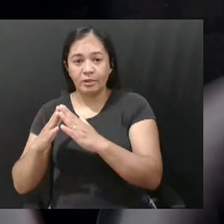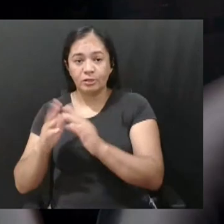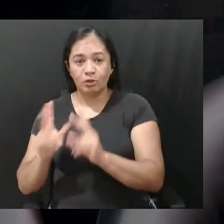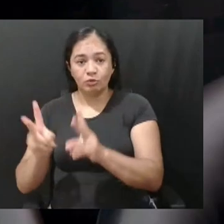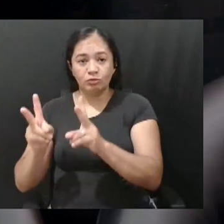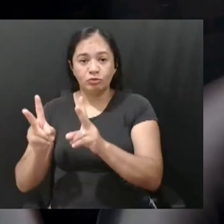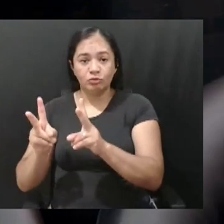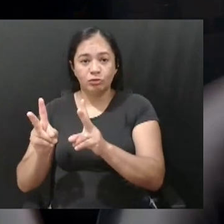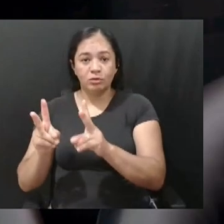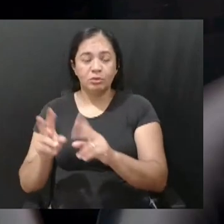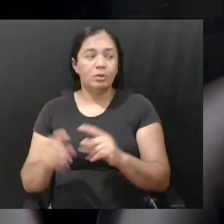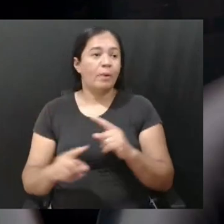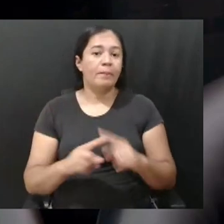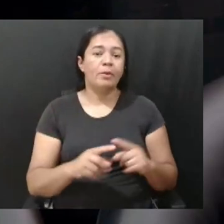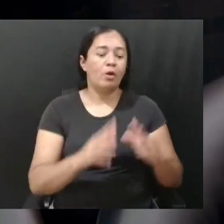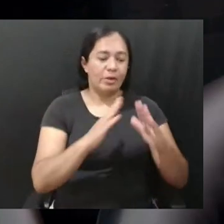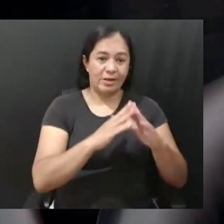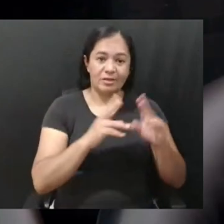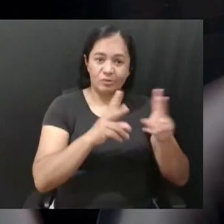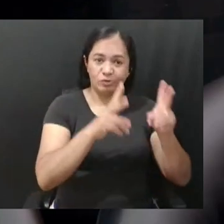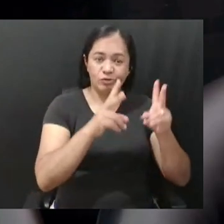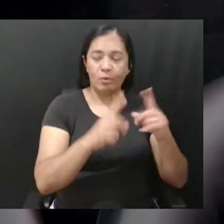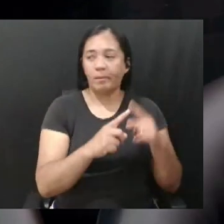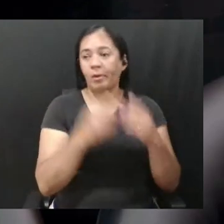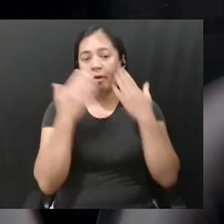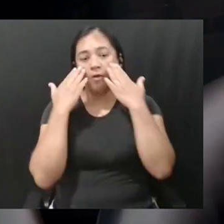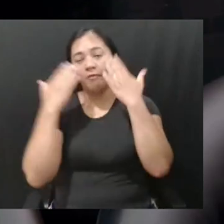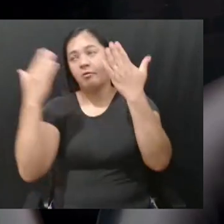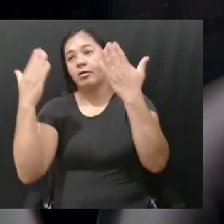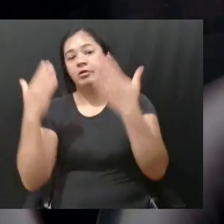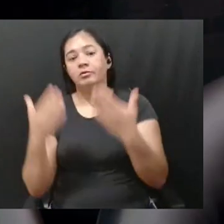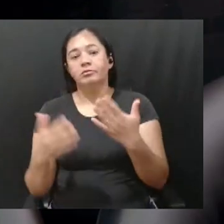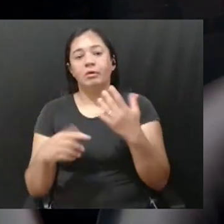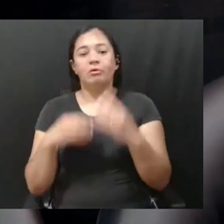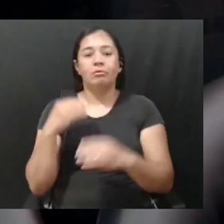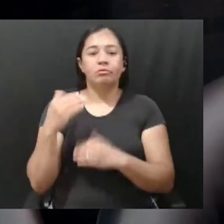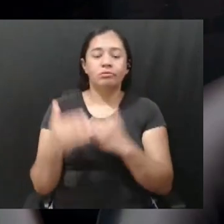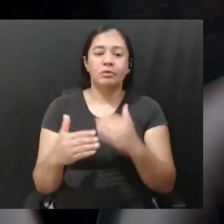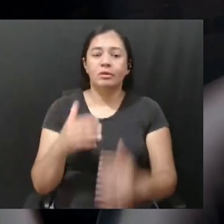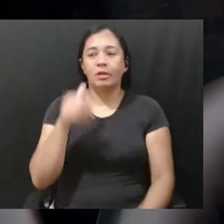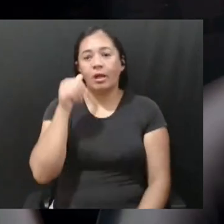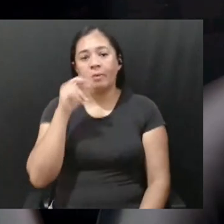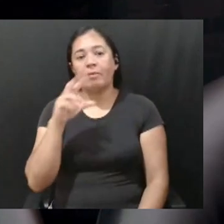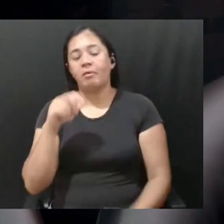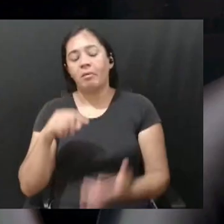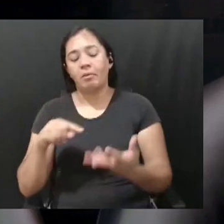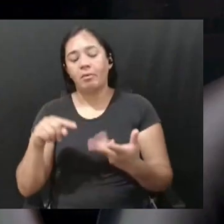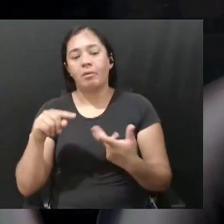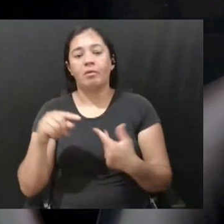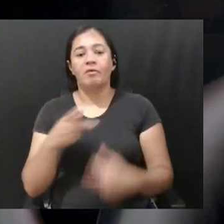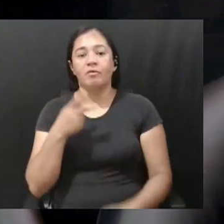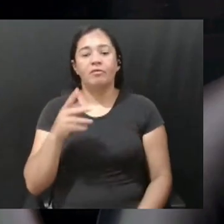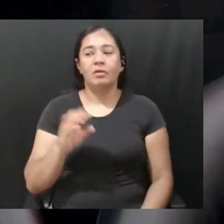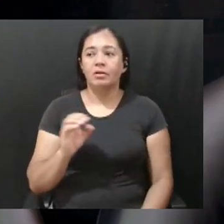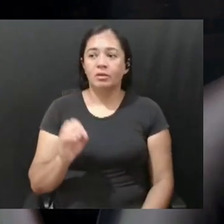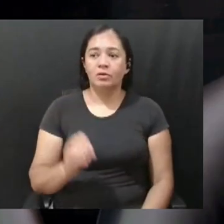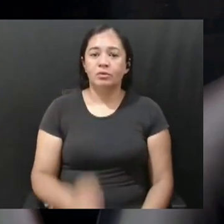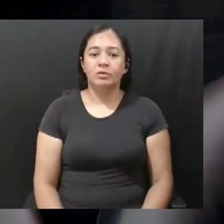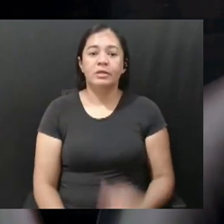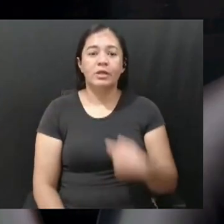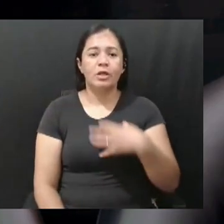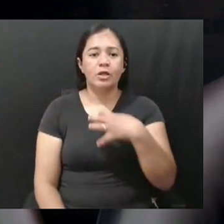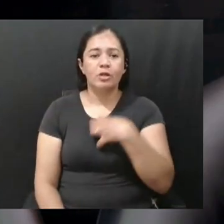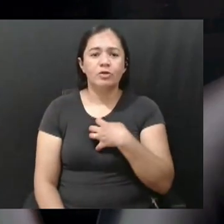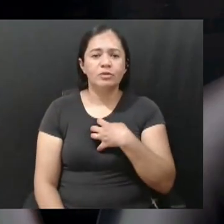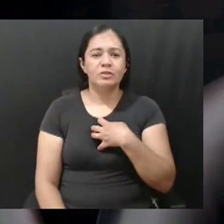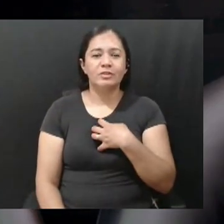porque simplesmente eu vou enfrentar, depois o que minha avó ou outra pessoa vai falar, né. Eu vou me sentir confortável em passar o